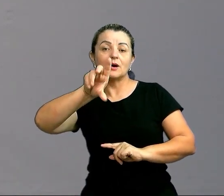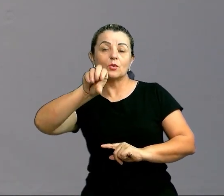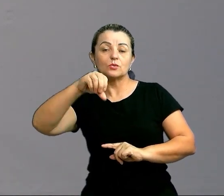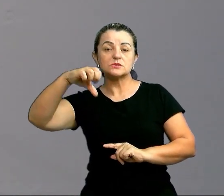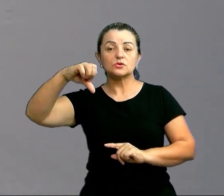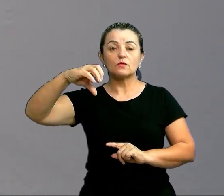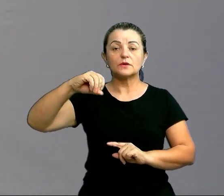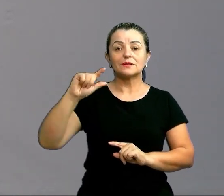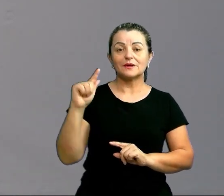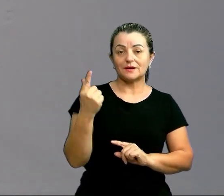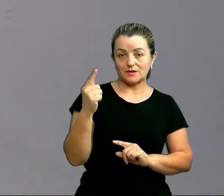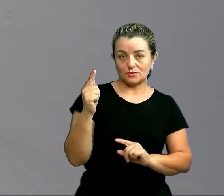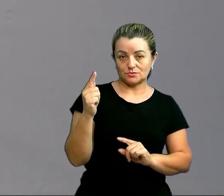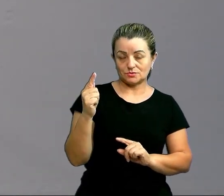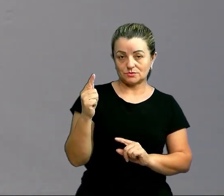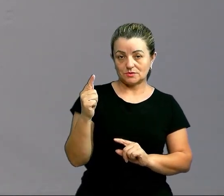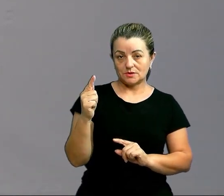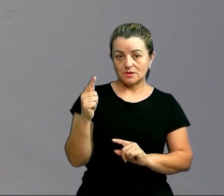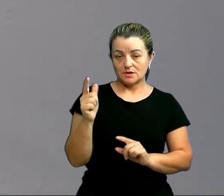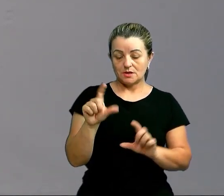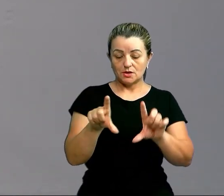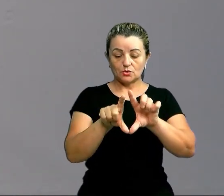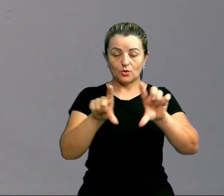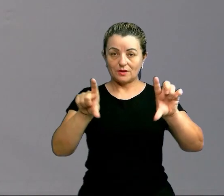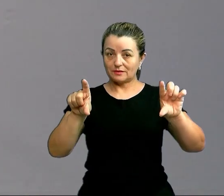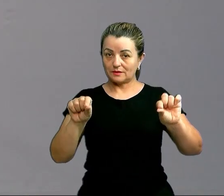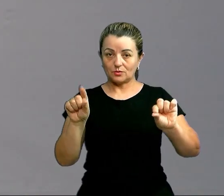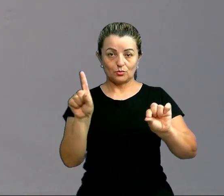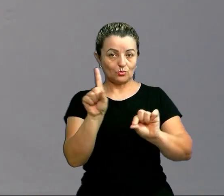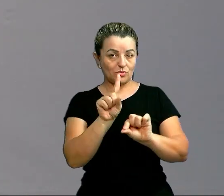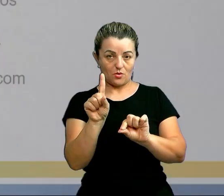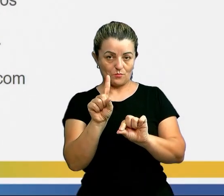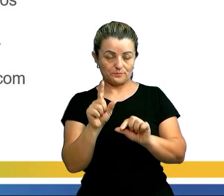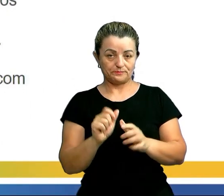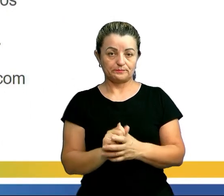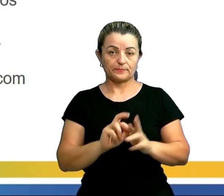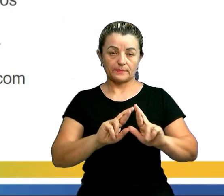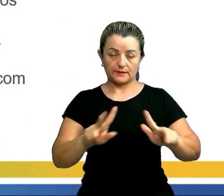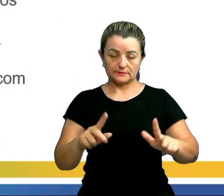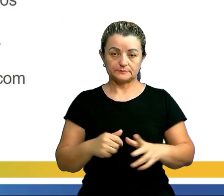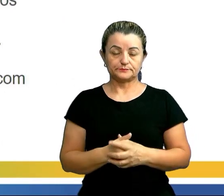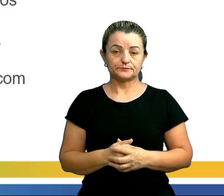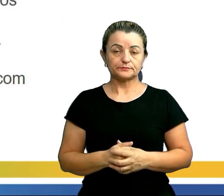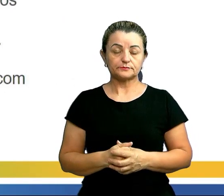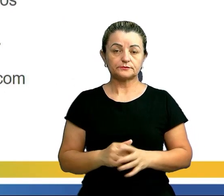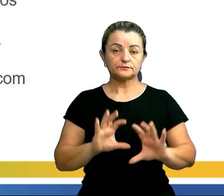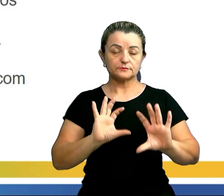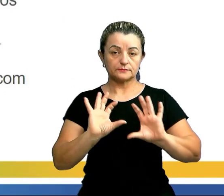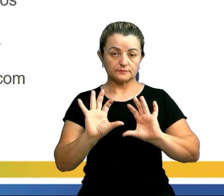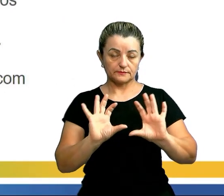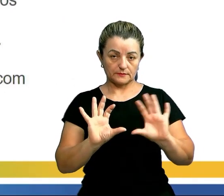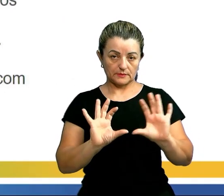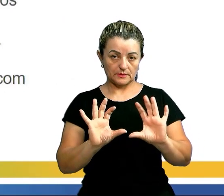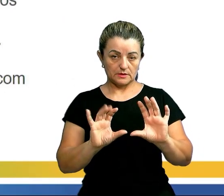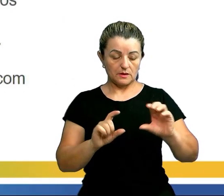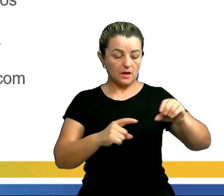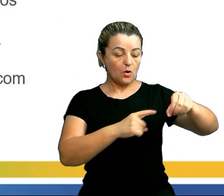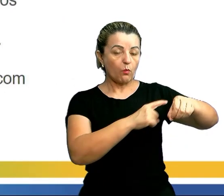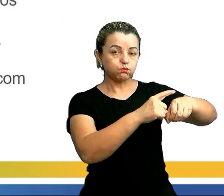são iguais e no retângulo não, ok? Apenas para diferenciar. Com base nisso, tá?